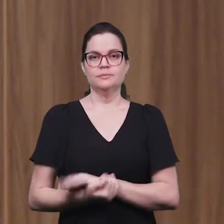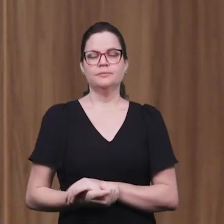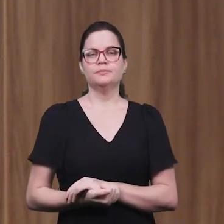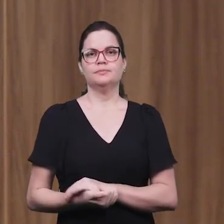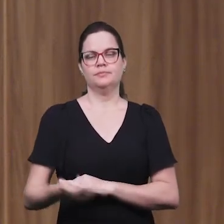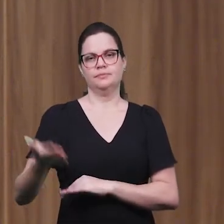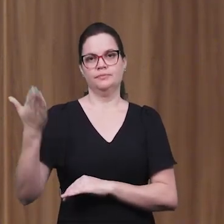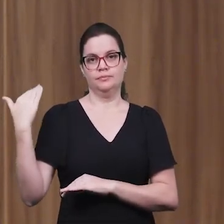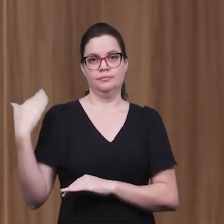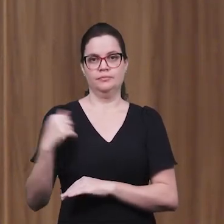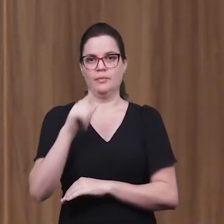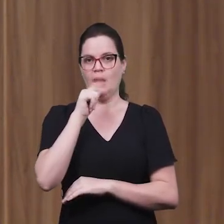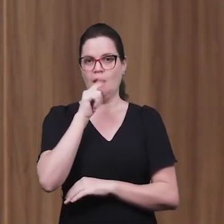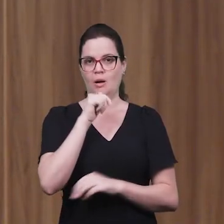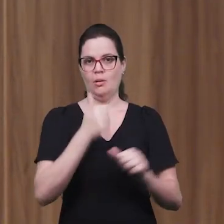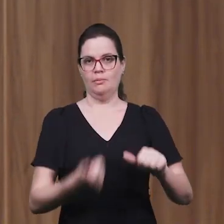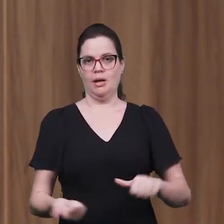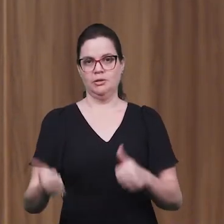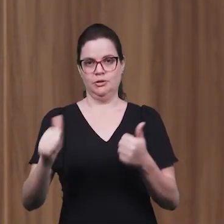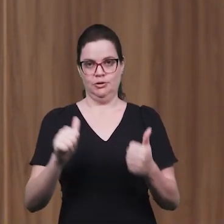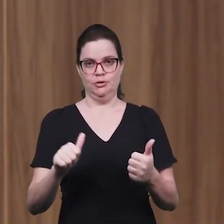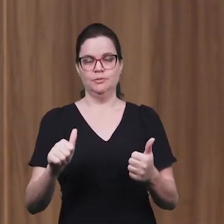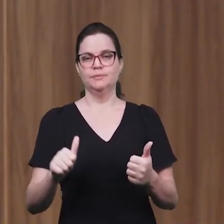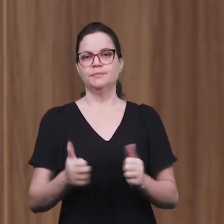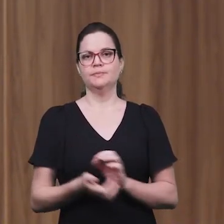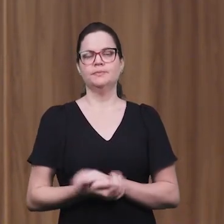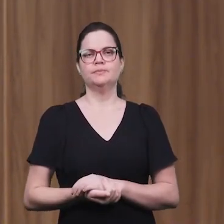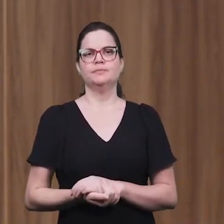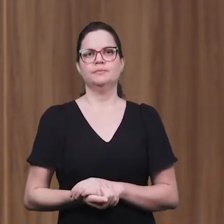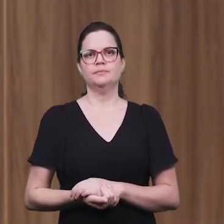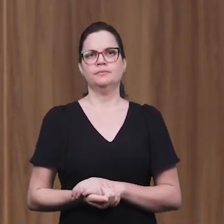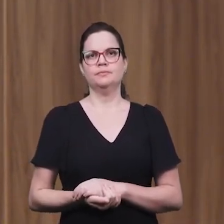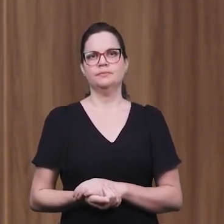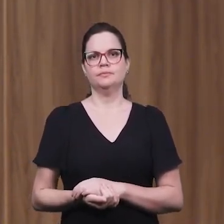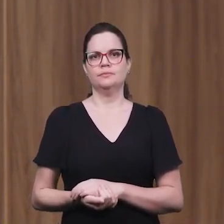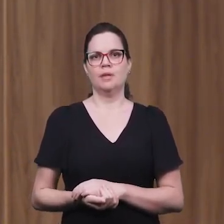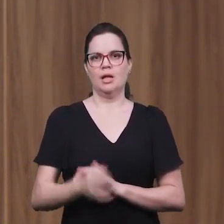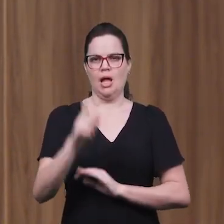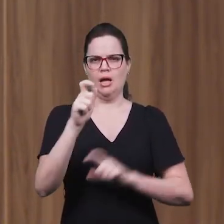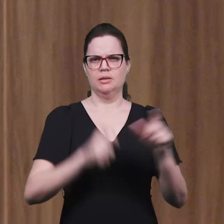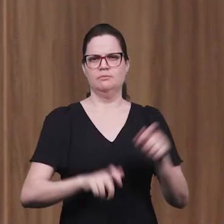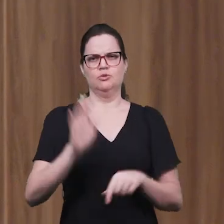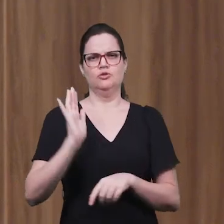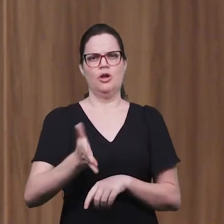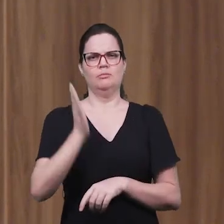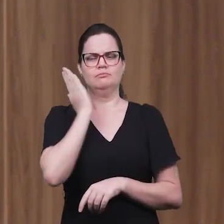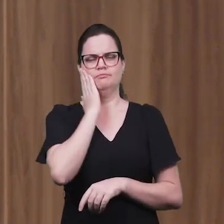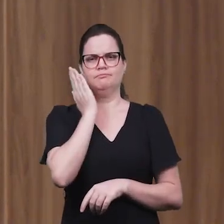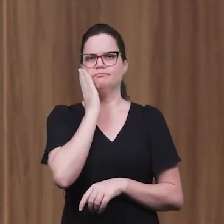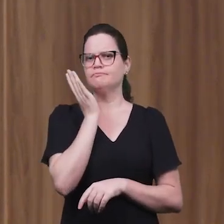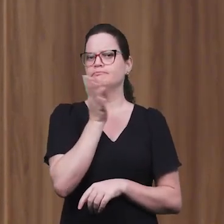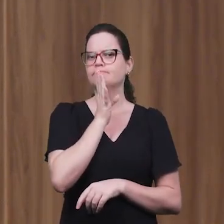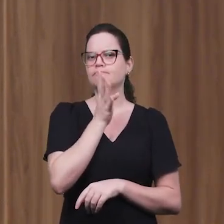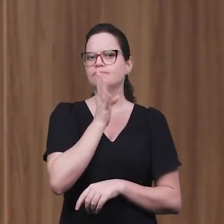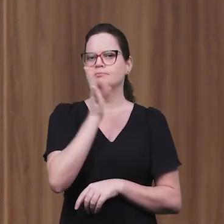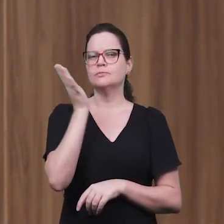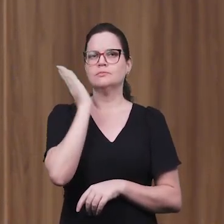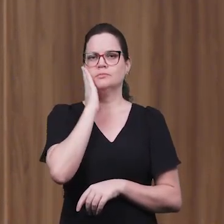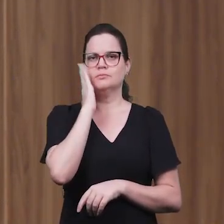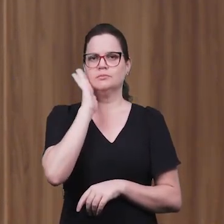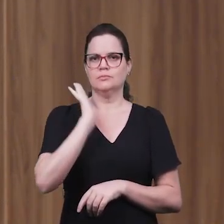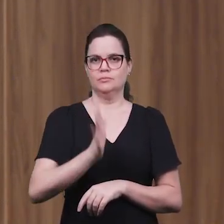na época, nas águas, ele era, de alguma forma, já conhecido. Então, o